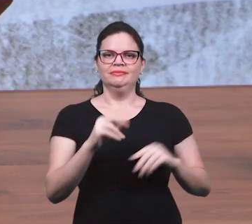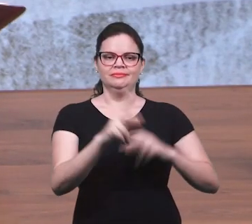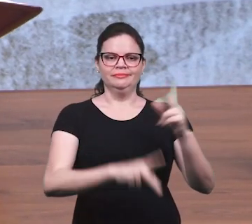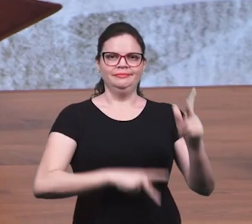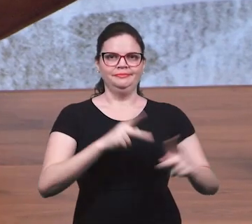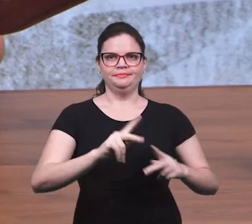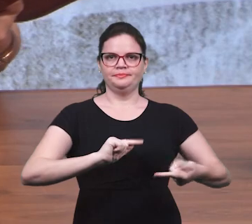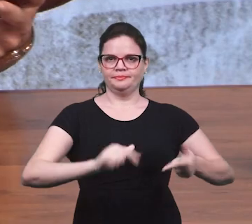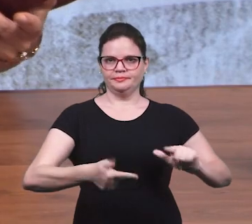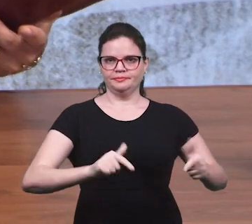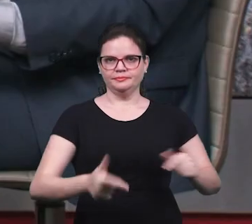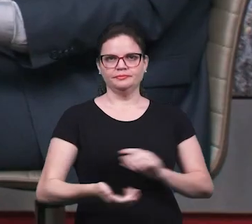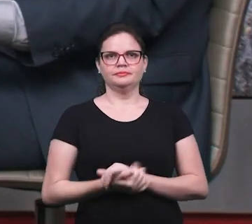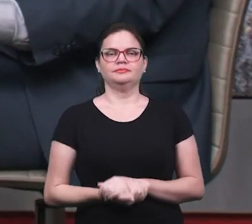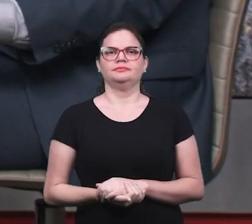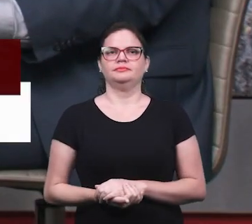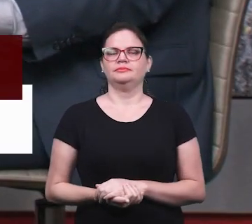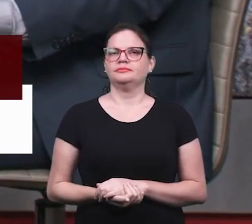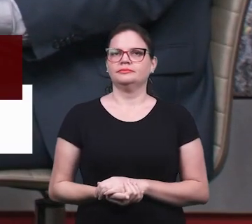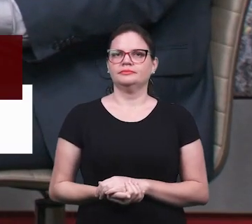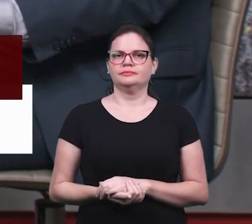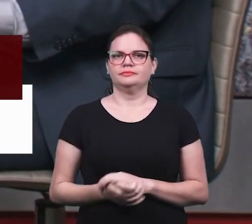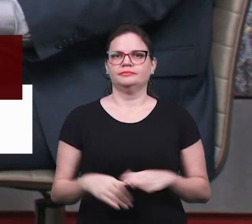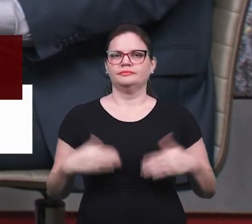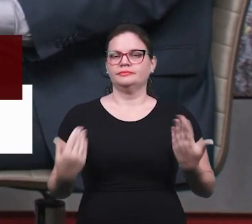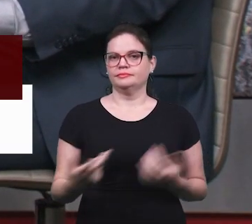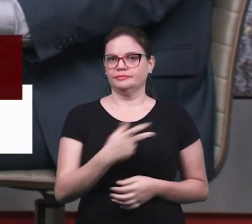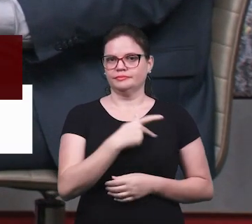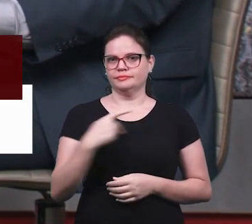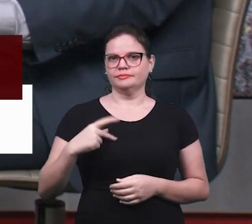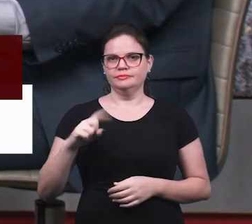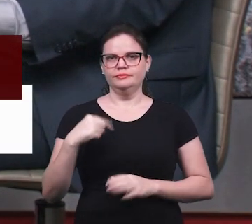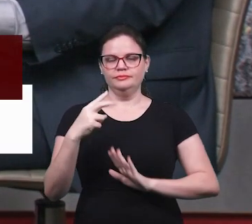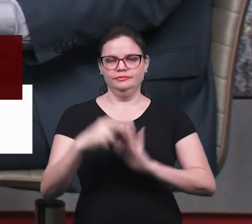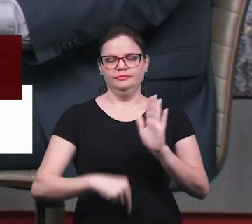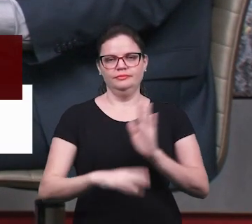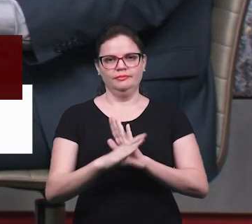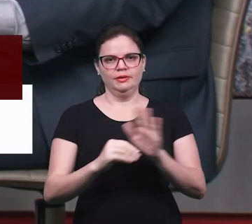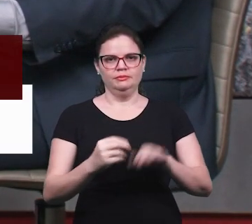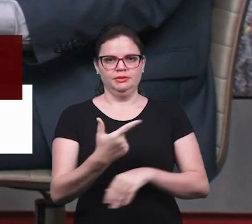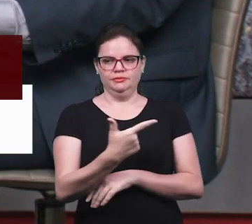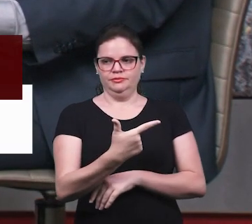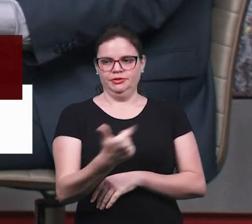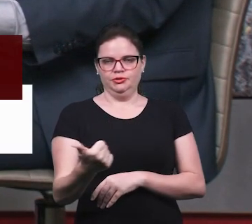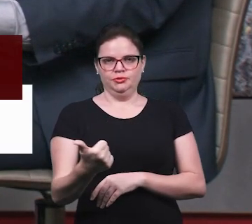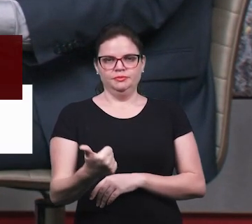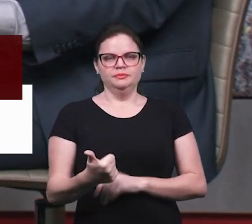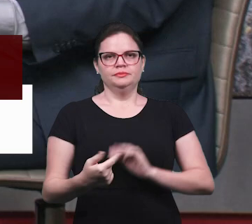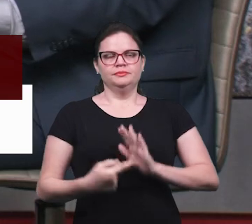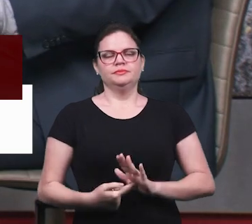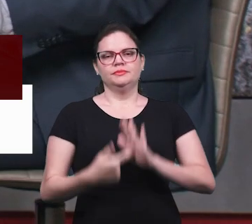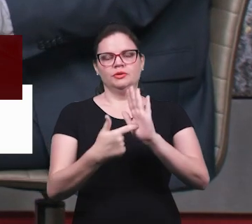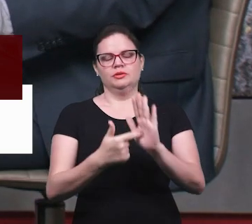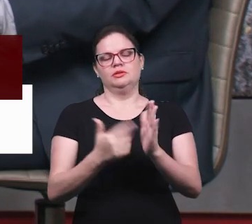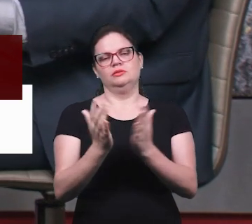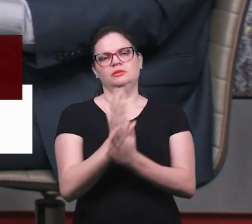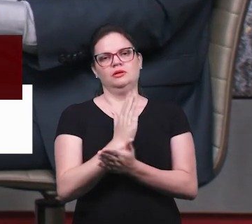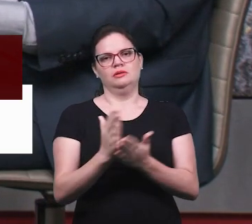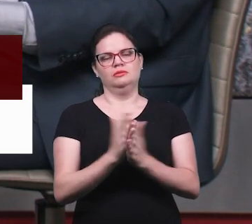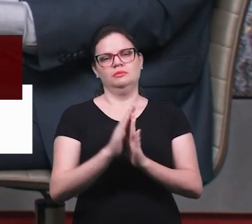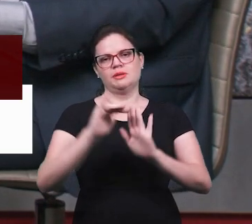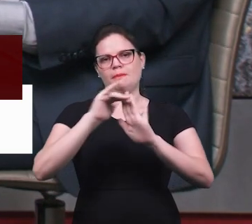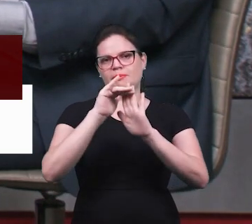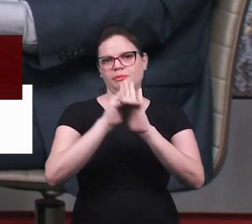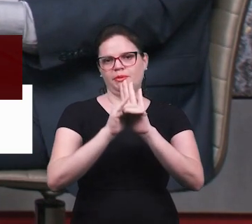Israel. Então, pastor, nós lemos aqui o capítulo 21, falando aqui de leis que o Senhor deu